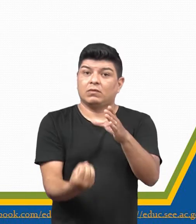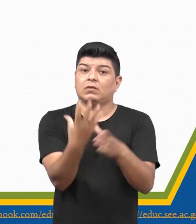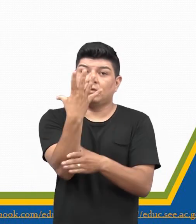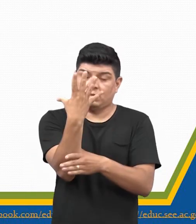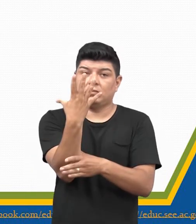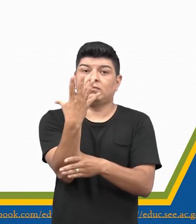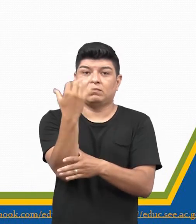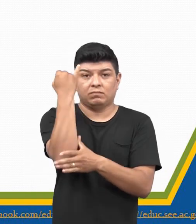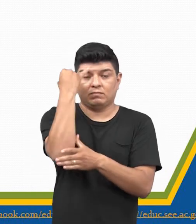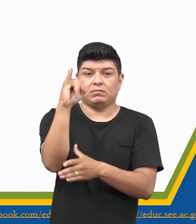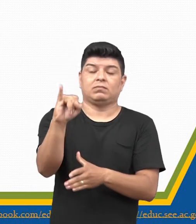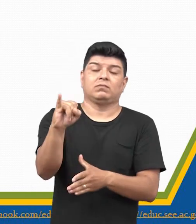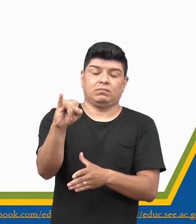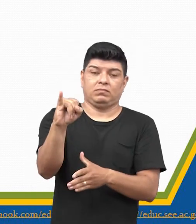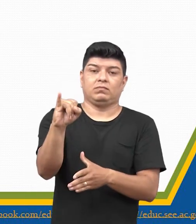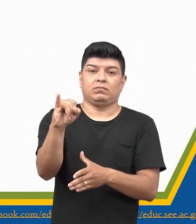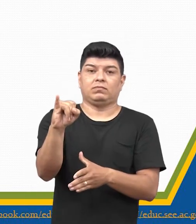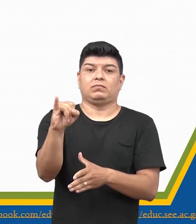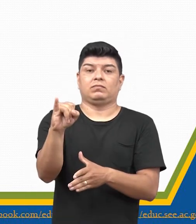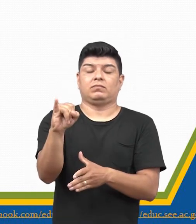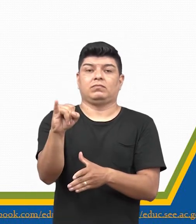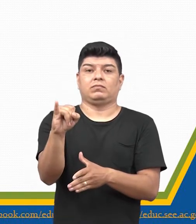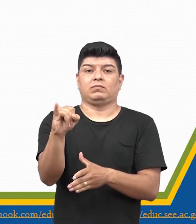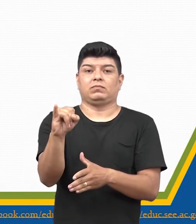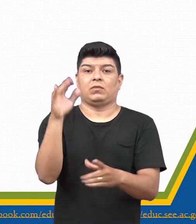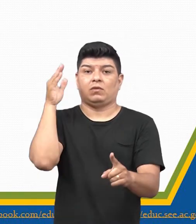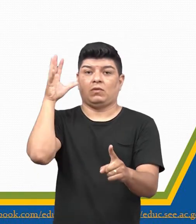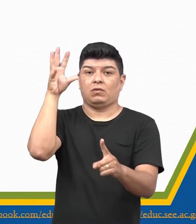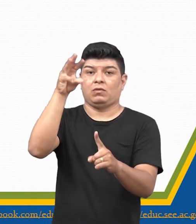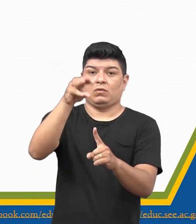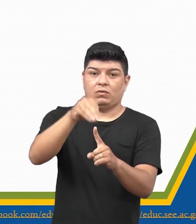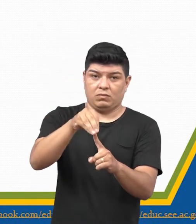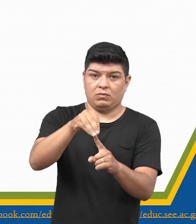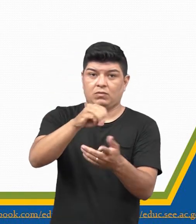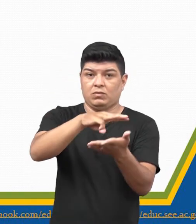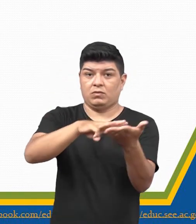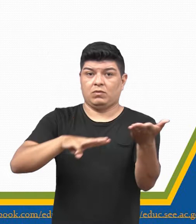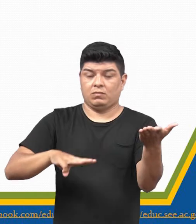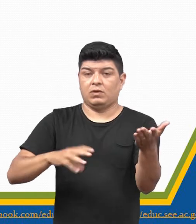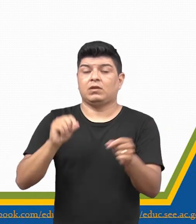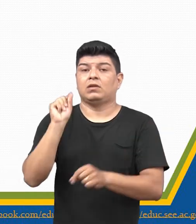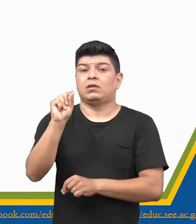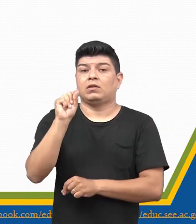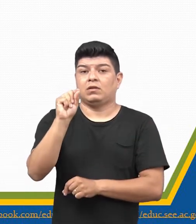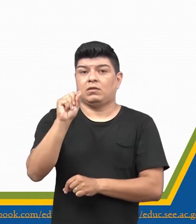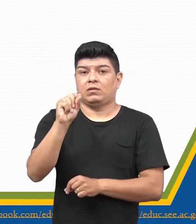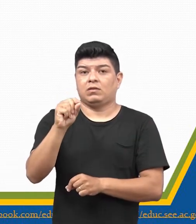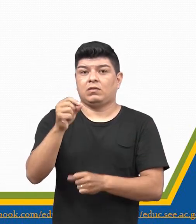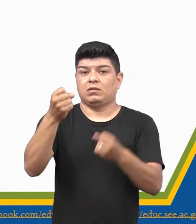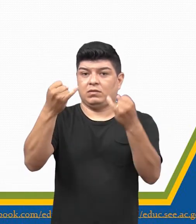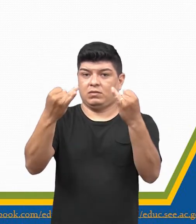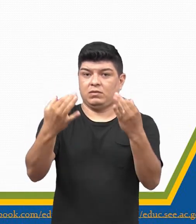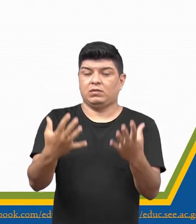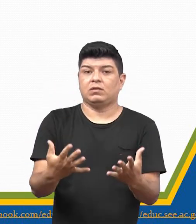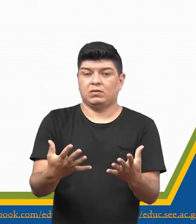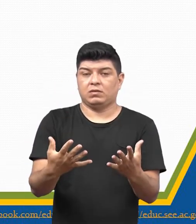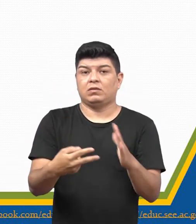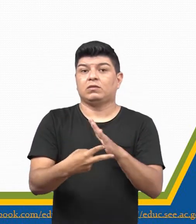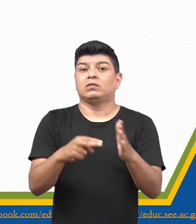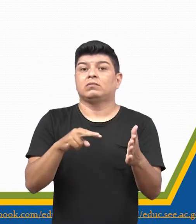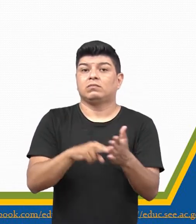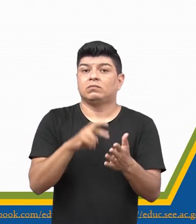luz às ideias. Então, o objetivo do método é justamente encontrar definições